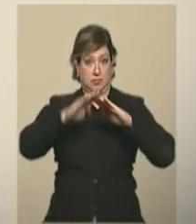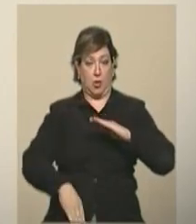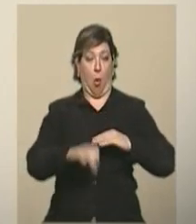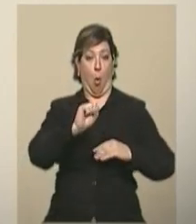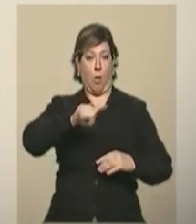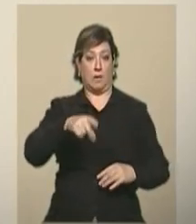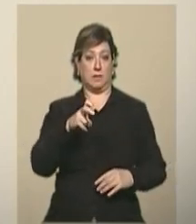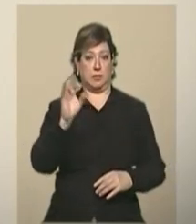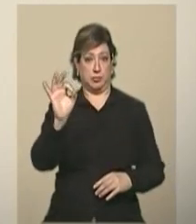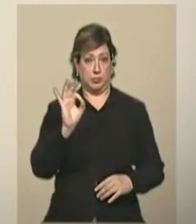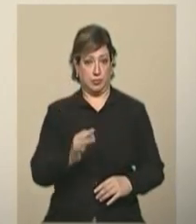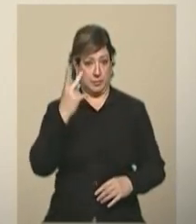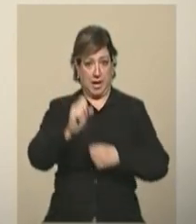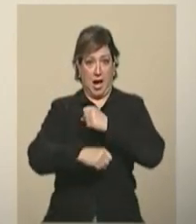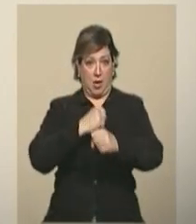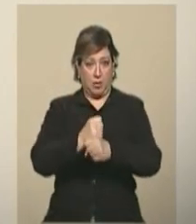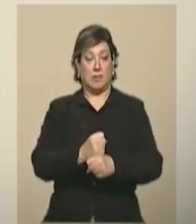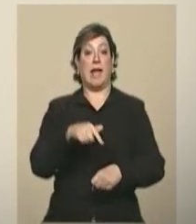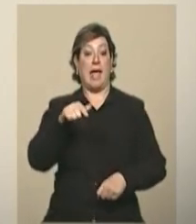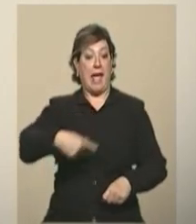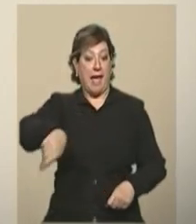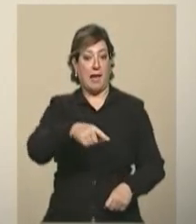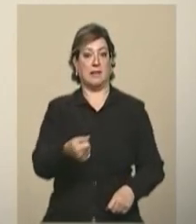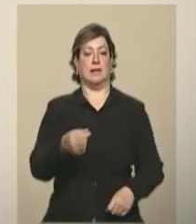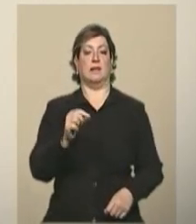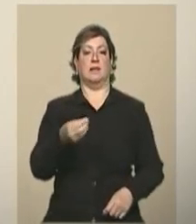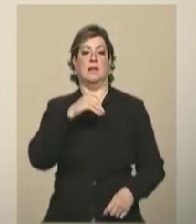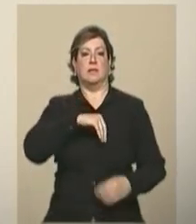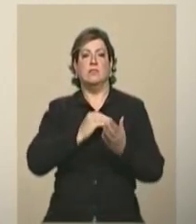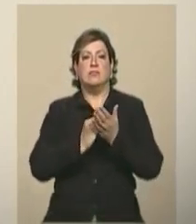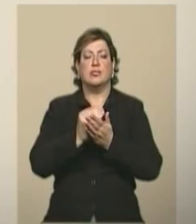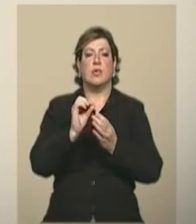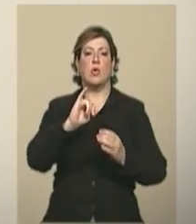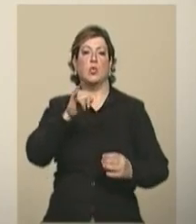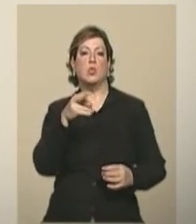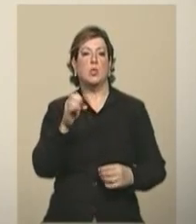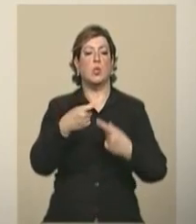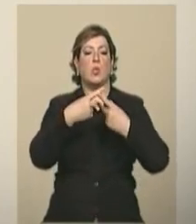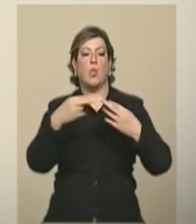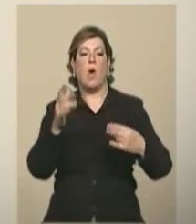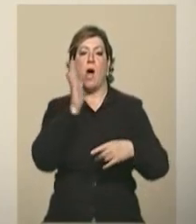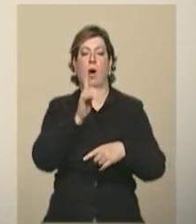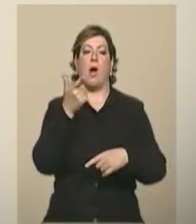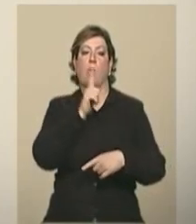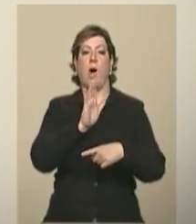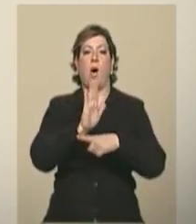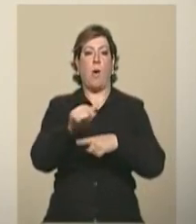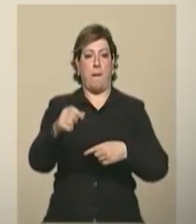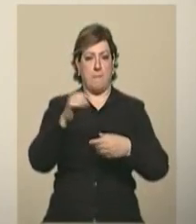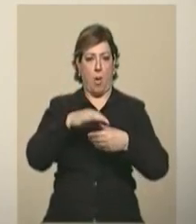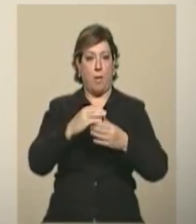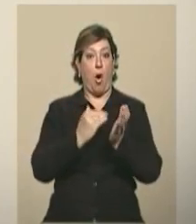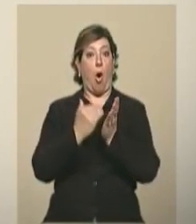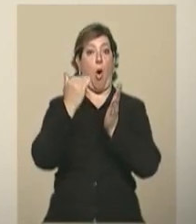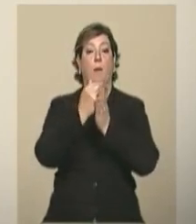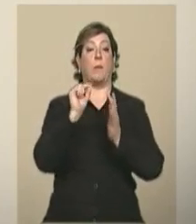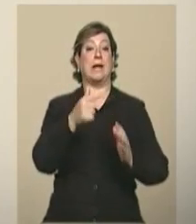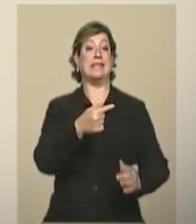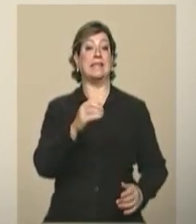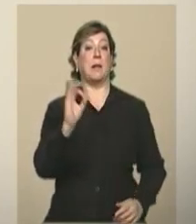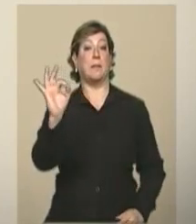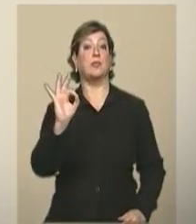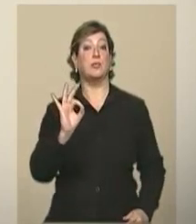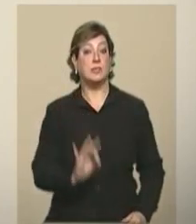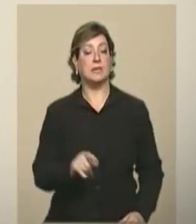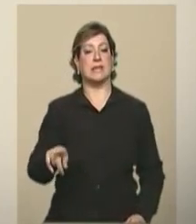ao ano, o rendimento desses novos depósitos na poupança passa a ser o equivalente a 70%